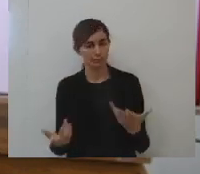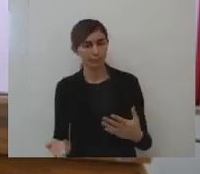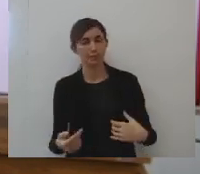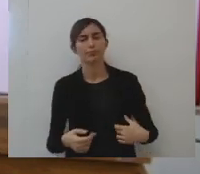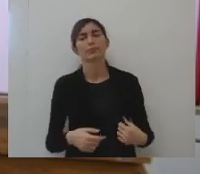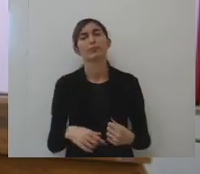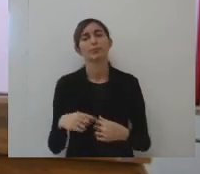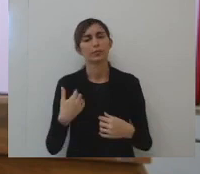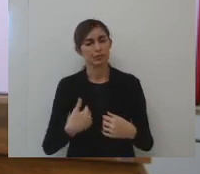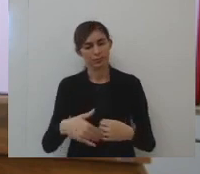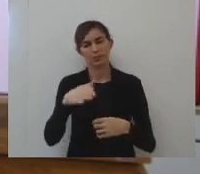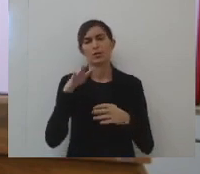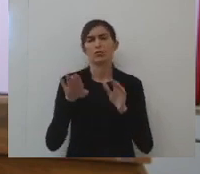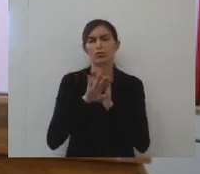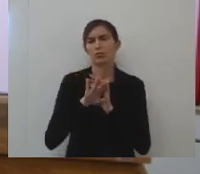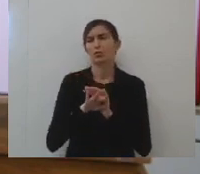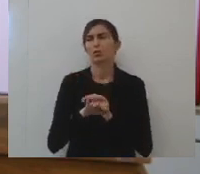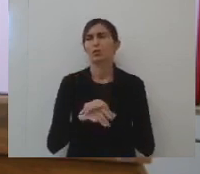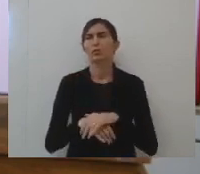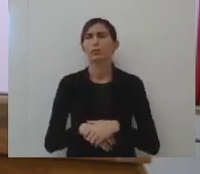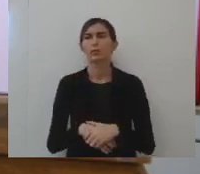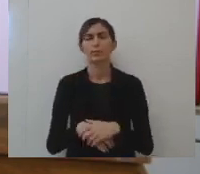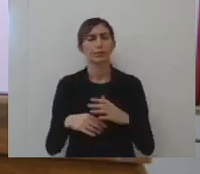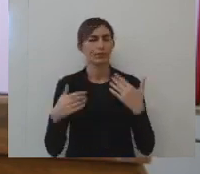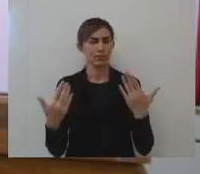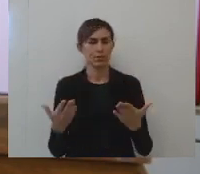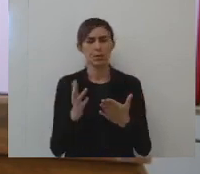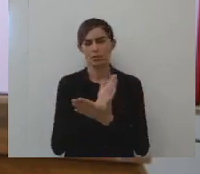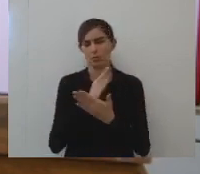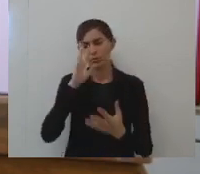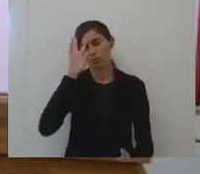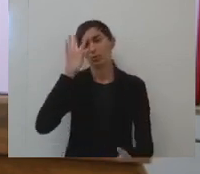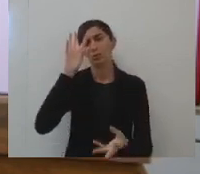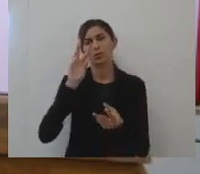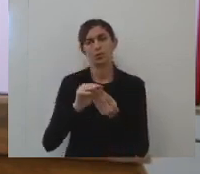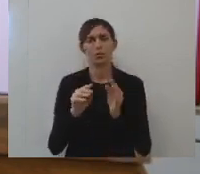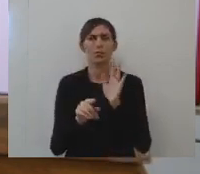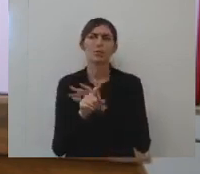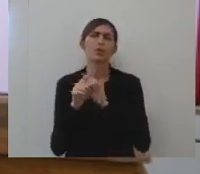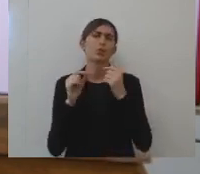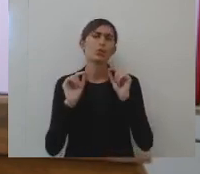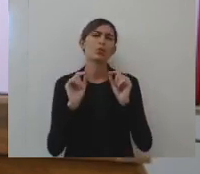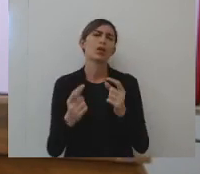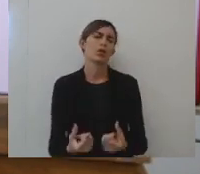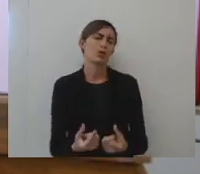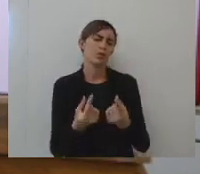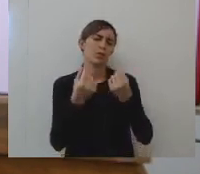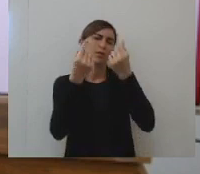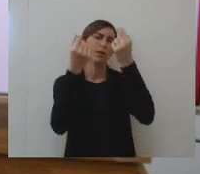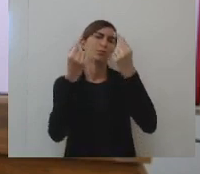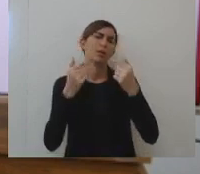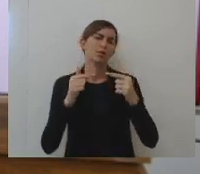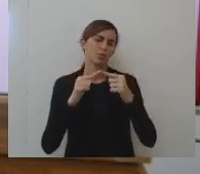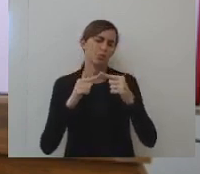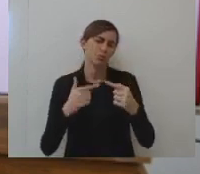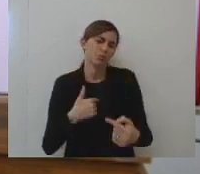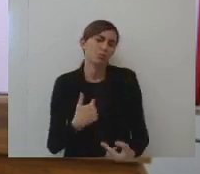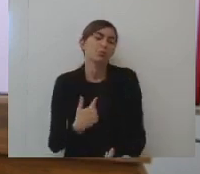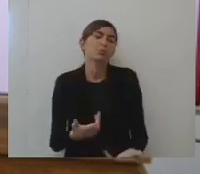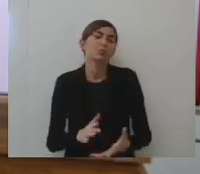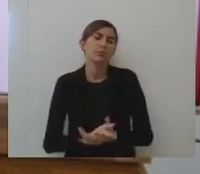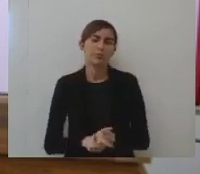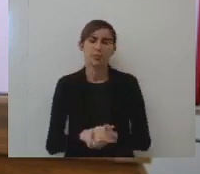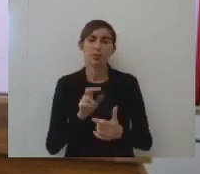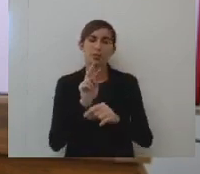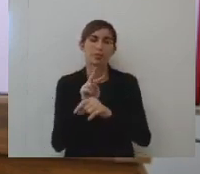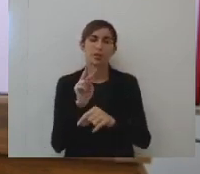E aí a gente chega a algumas conclusões daquela pergunta, né? O que é que o capitalismo tem a ver comigo? Primeira coisa,